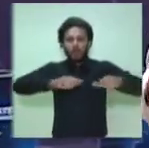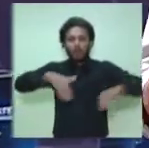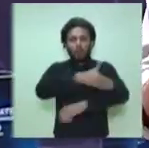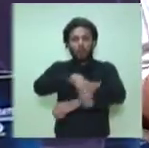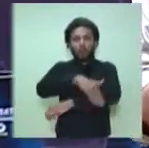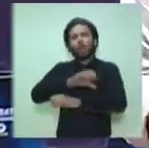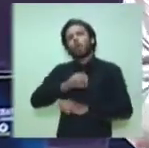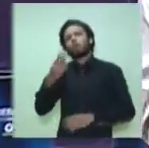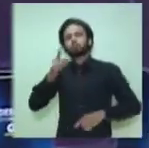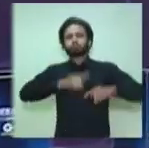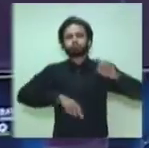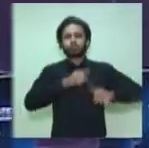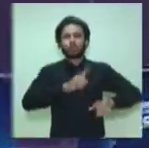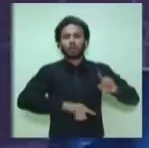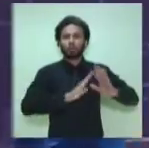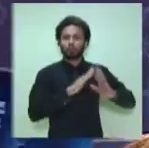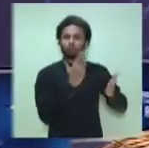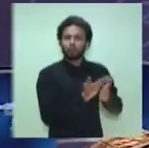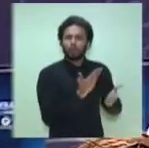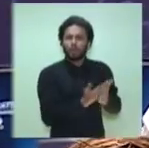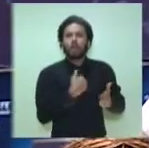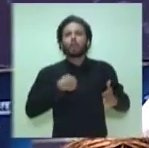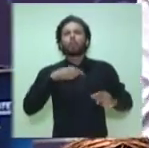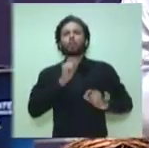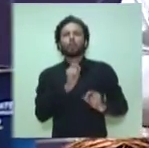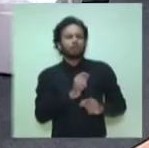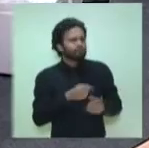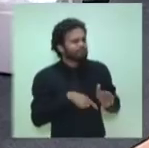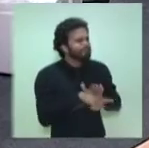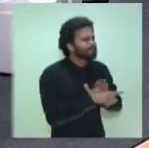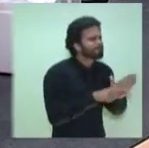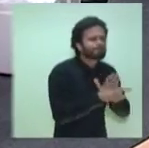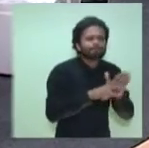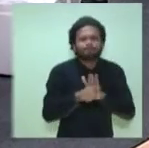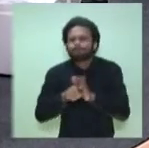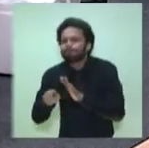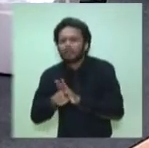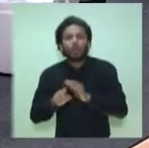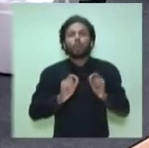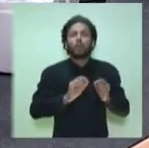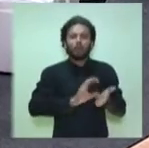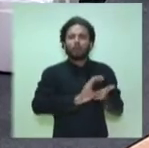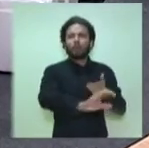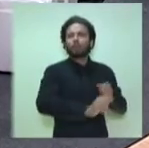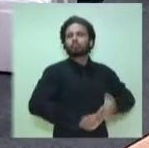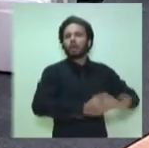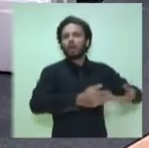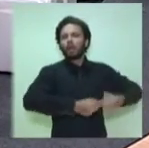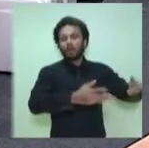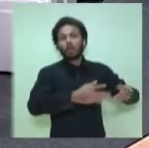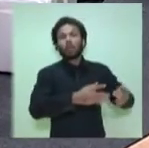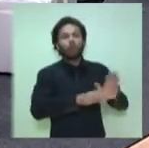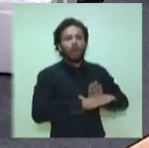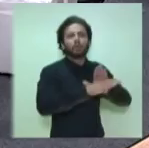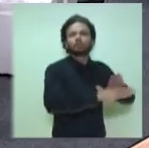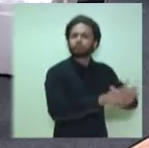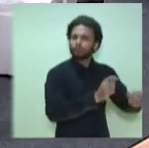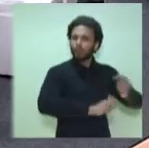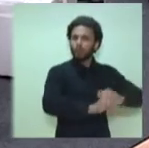o que for, eu estou indo ao comércio, eu estou alimentando a economia. E quando nós